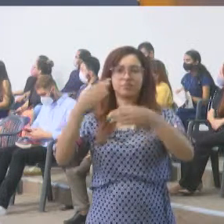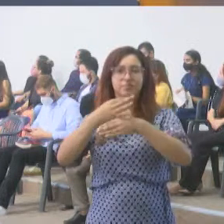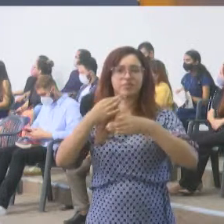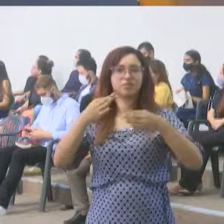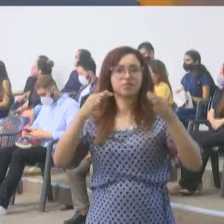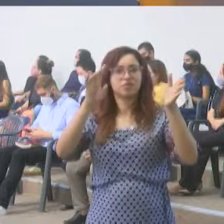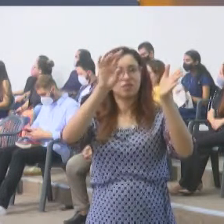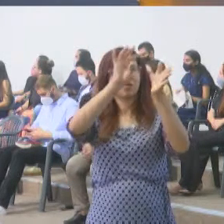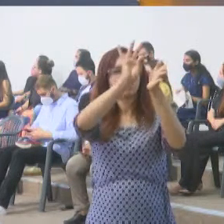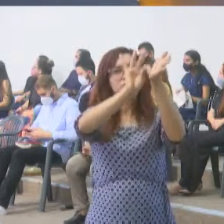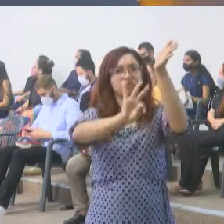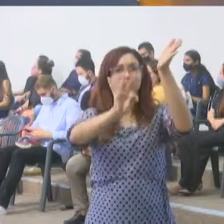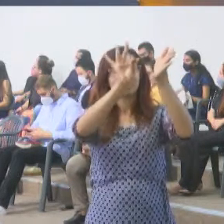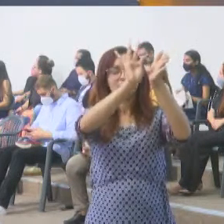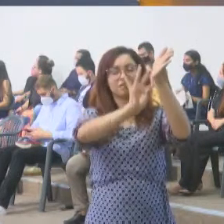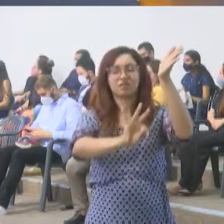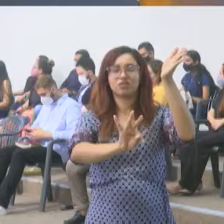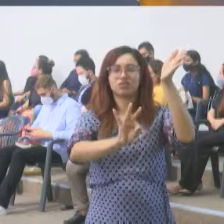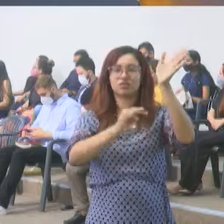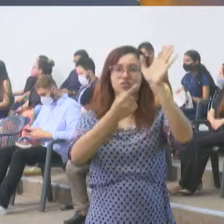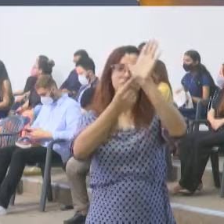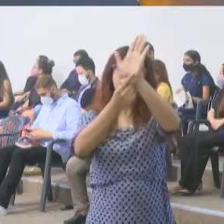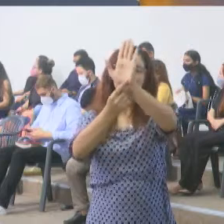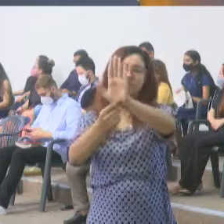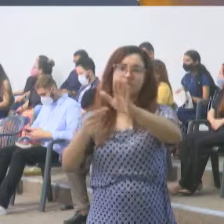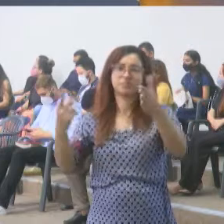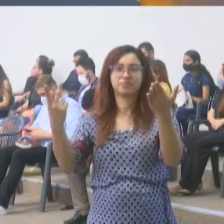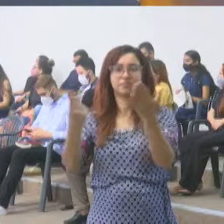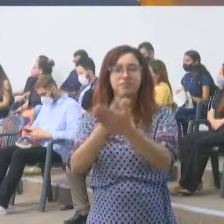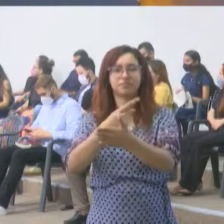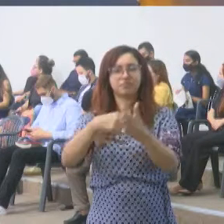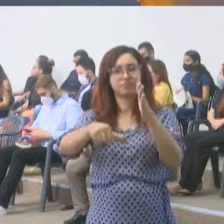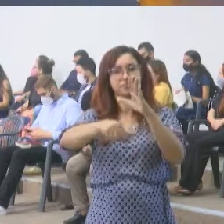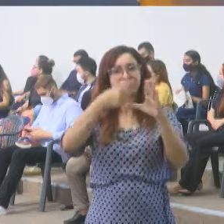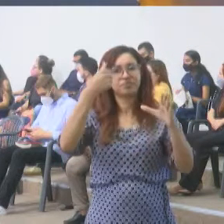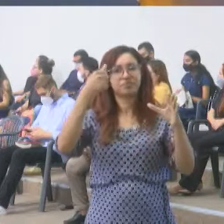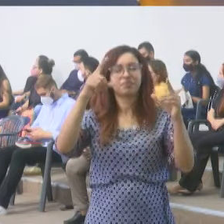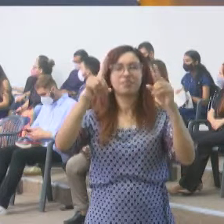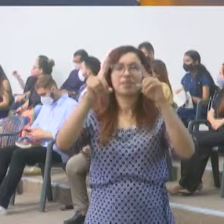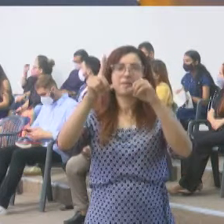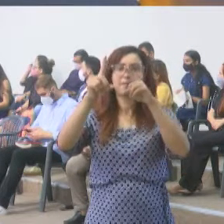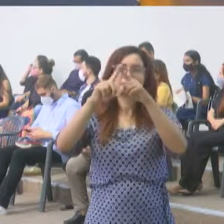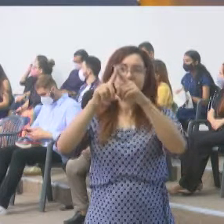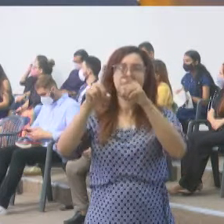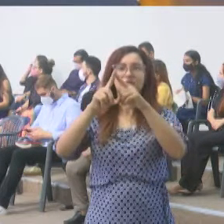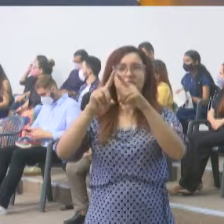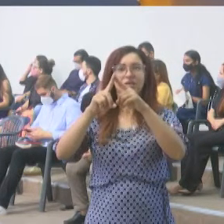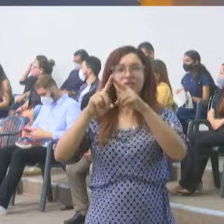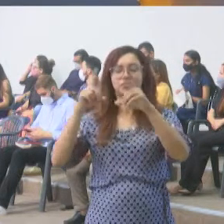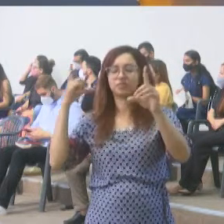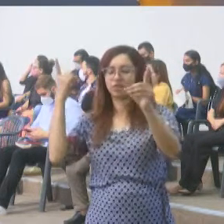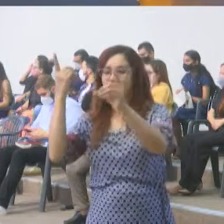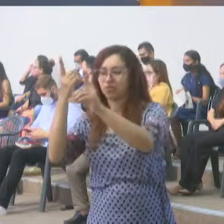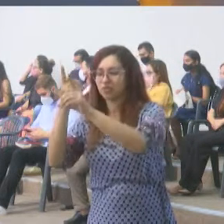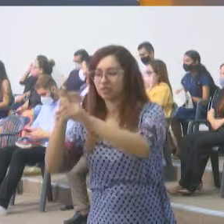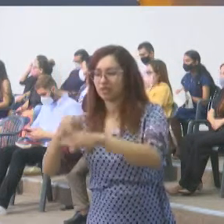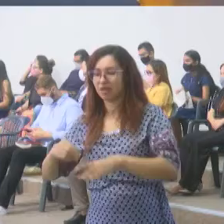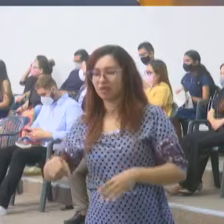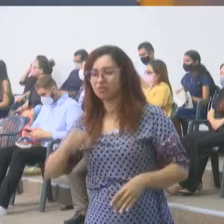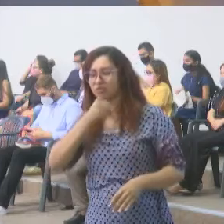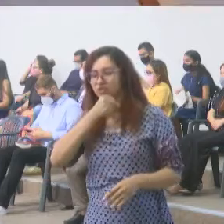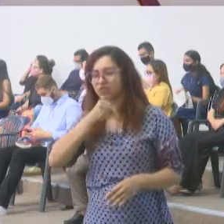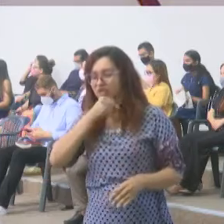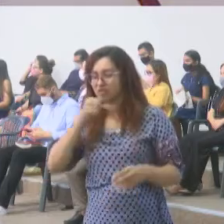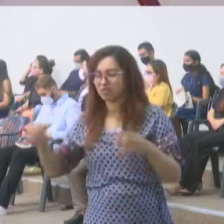nesse texto, duas coisas aconteceriam no portão. Primeiro, Boaz encontraria lá os anciãos daquele